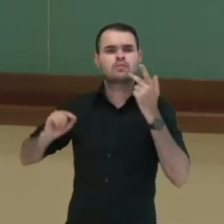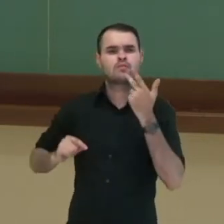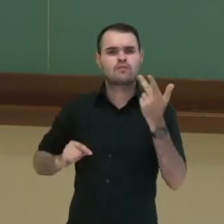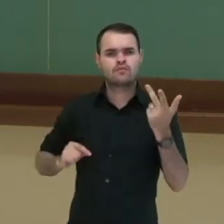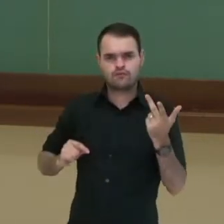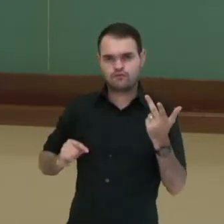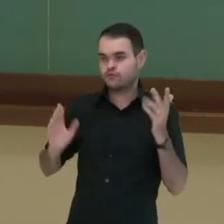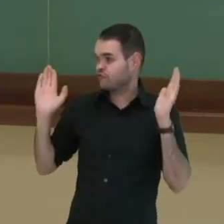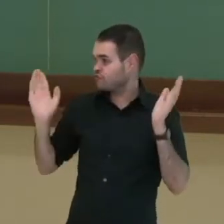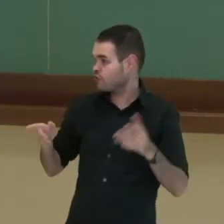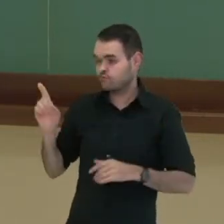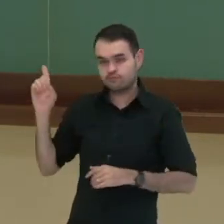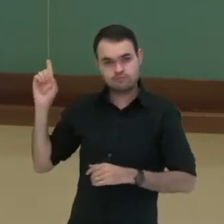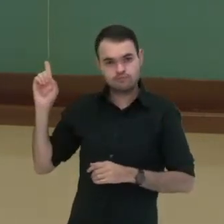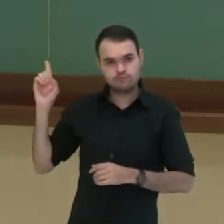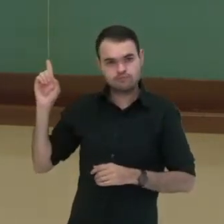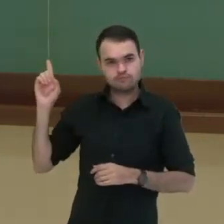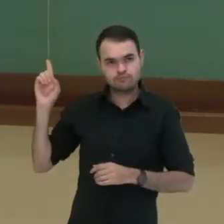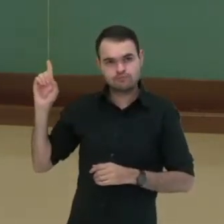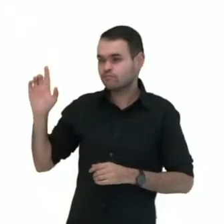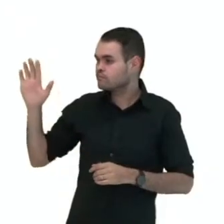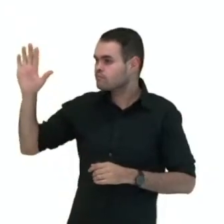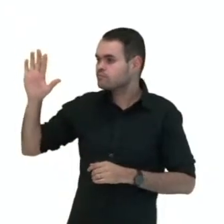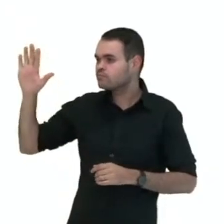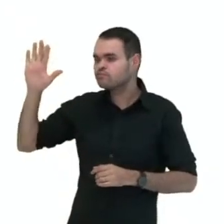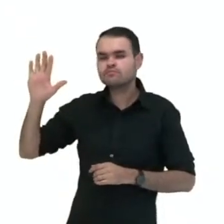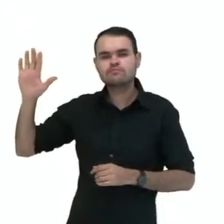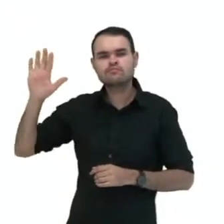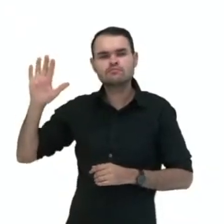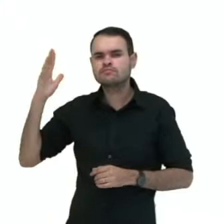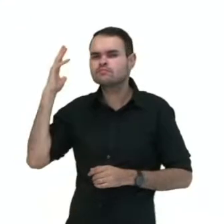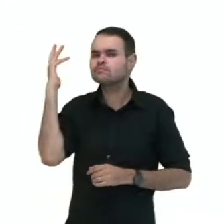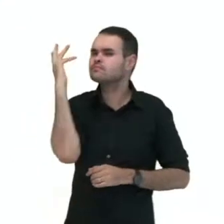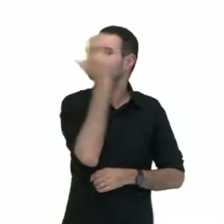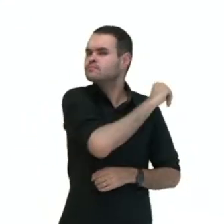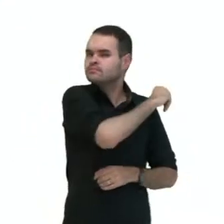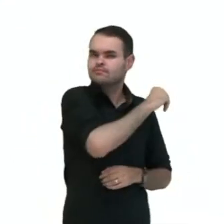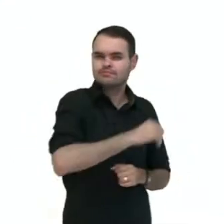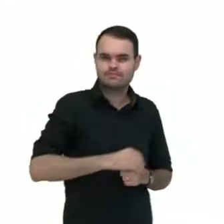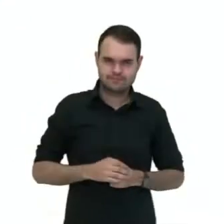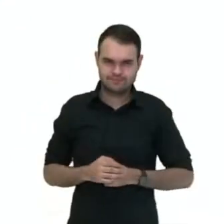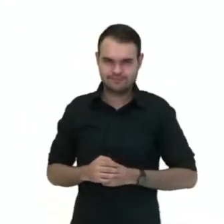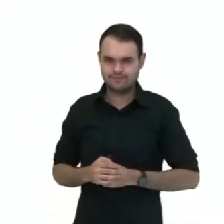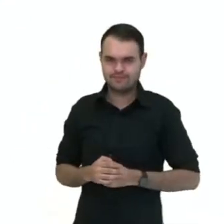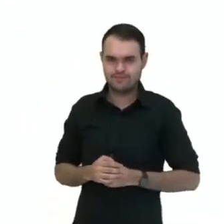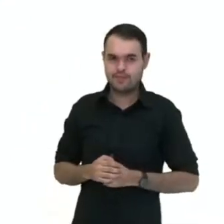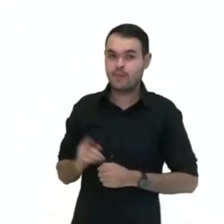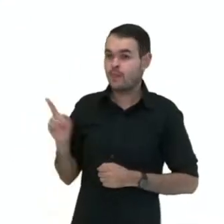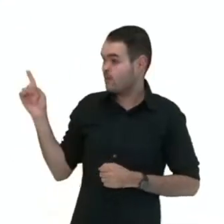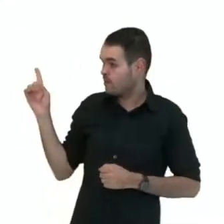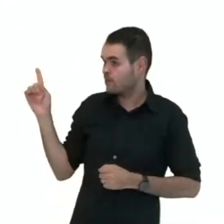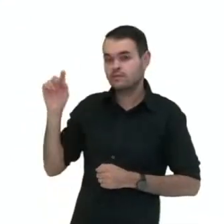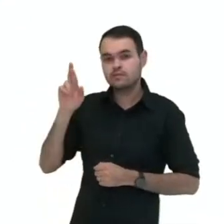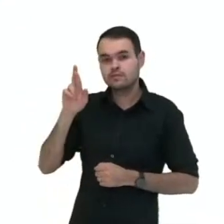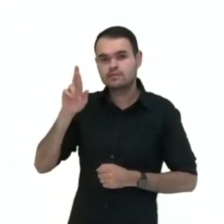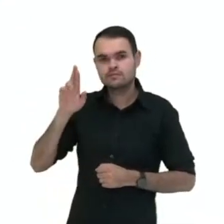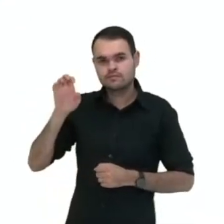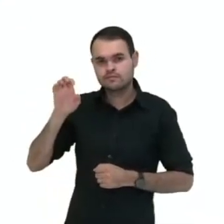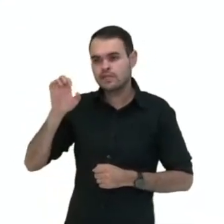de falar aqui, olha essa imagem aqui, que belezura, olha aqui, confere comigo, olha o retículo endoplasmático